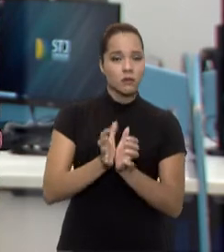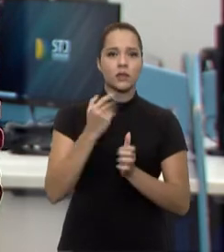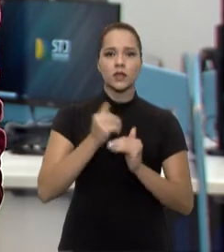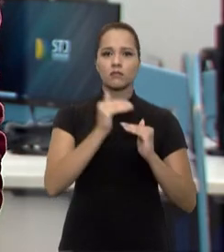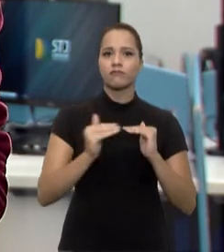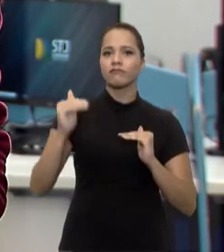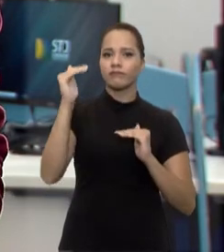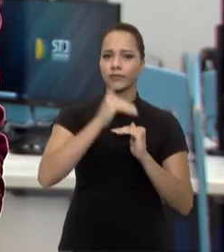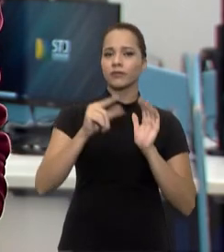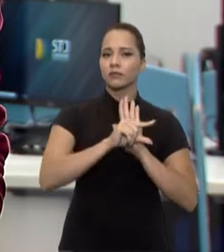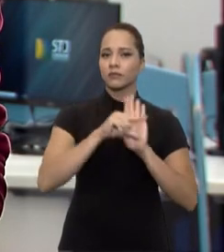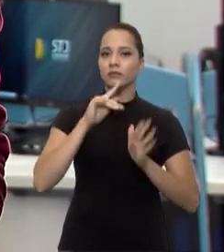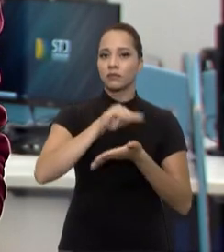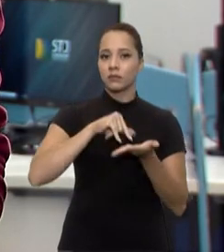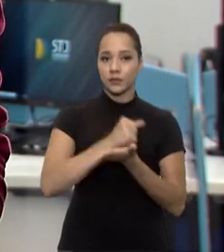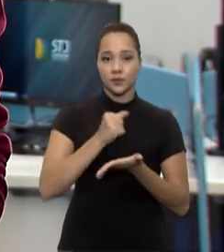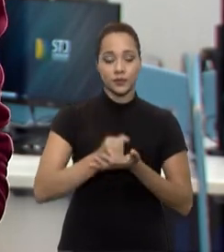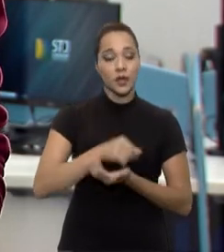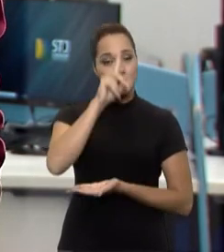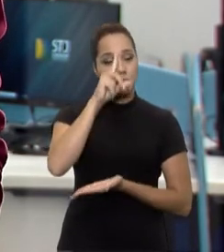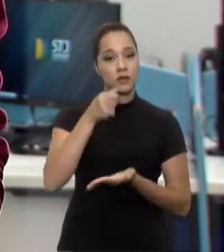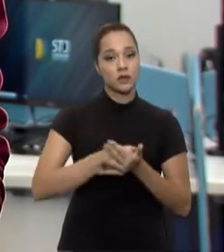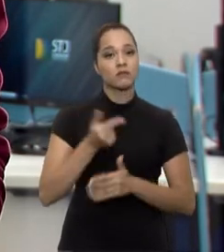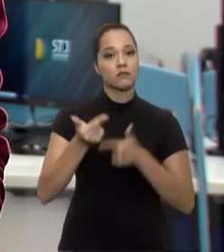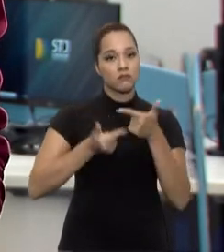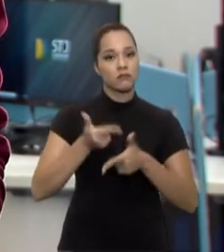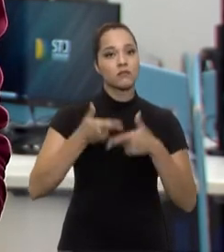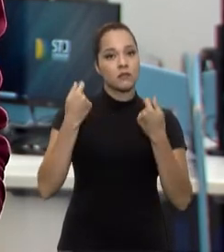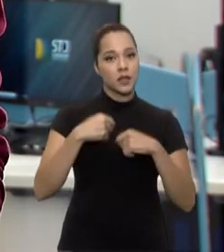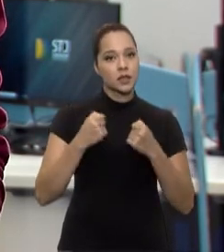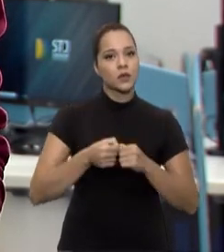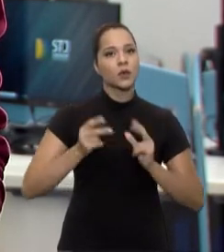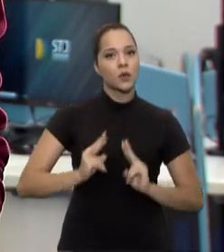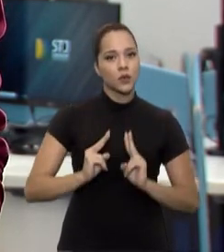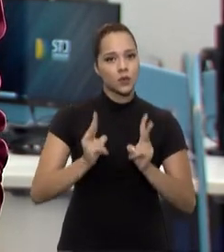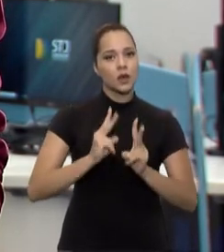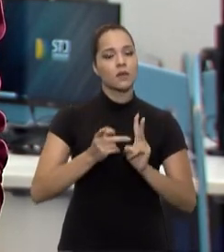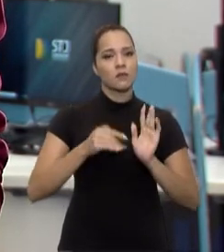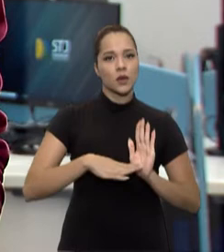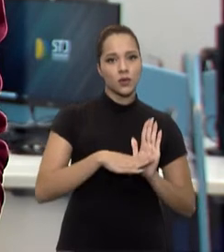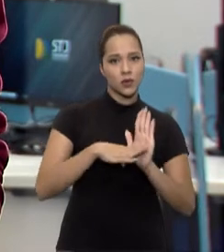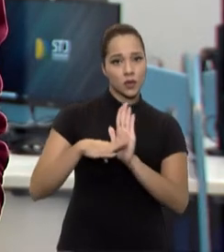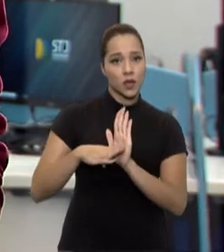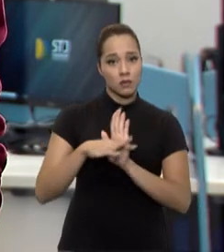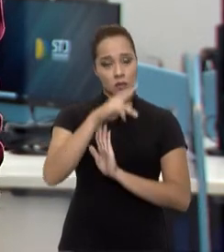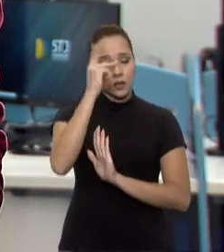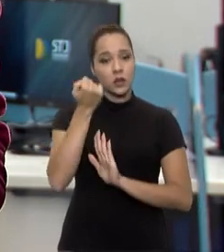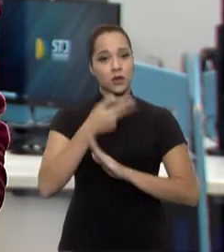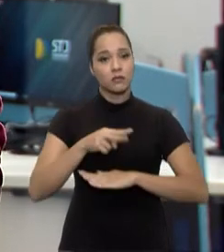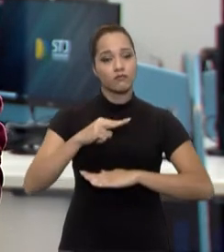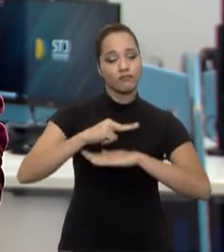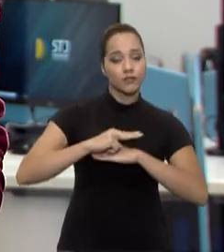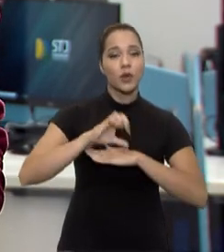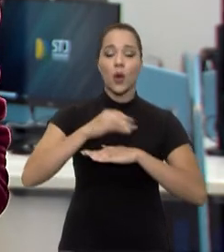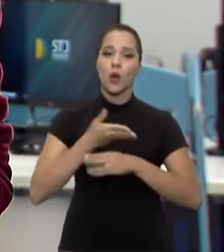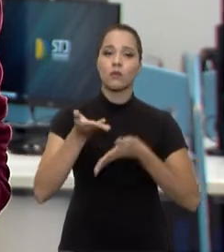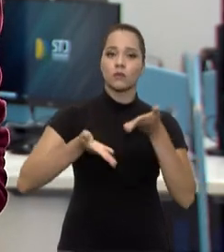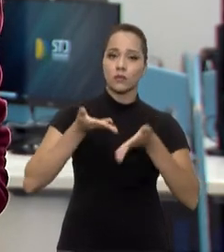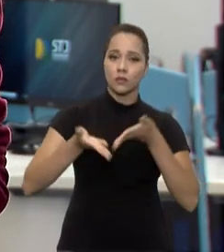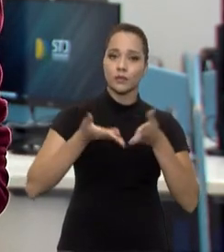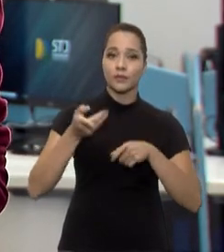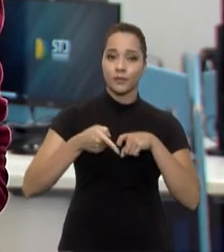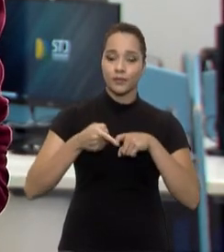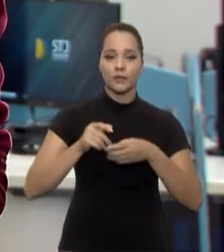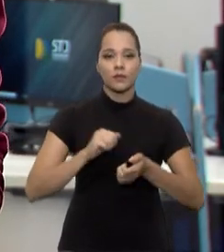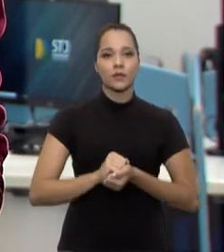deve sobrepor cláusulas contratuais e decidiu que os serviços devem ser mantidos para beneficiários que estejam internados ou em